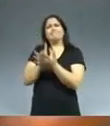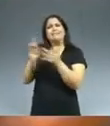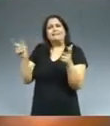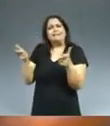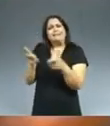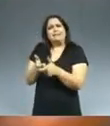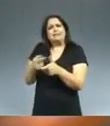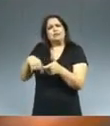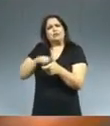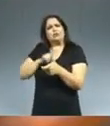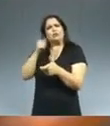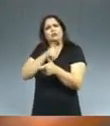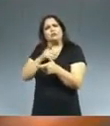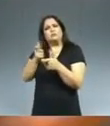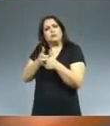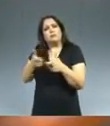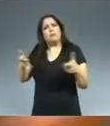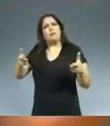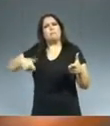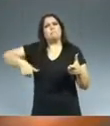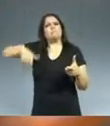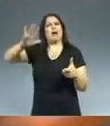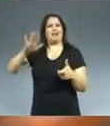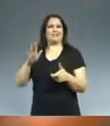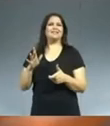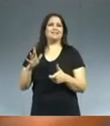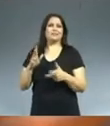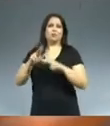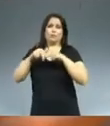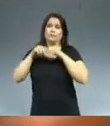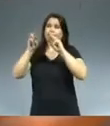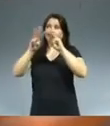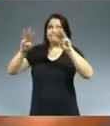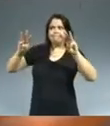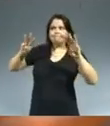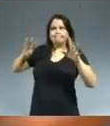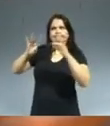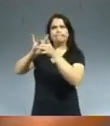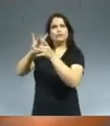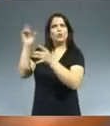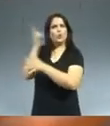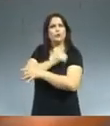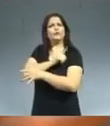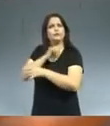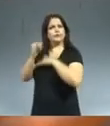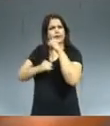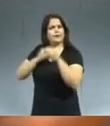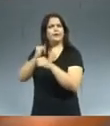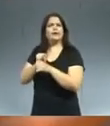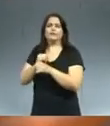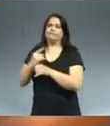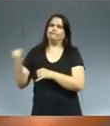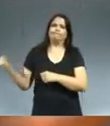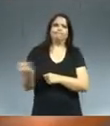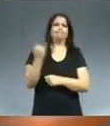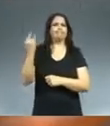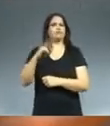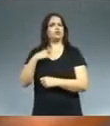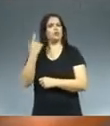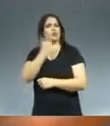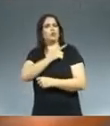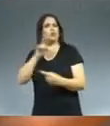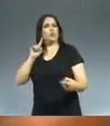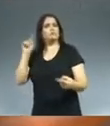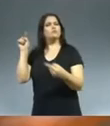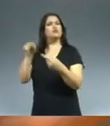atendimento Total assistência técnica desses então a conectividade vai ser fundamental para que a gente possa atingir